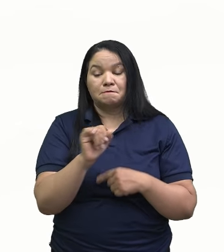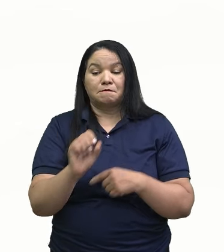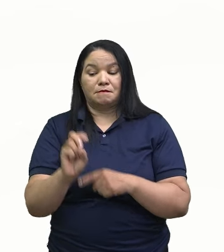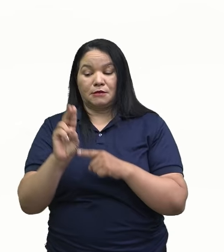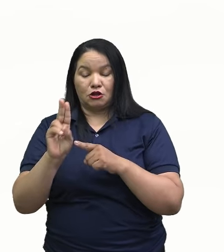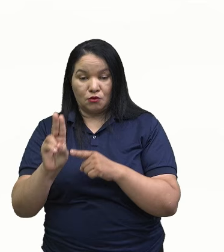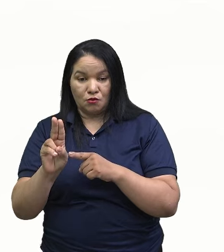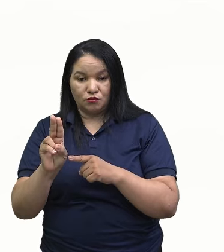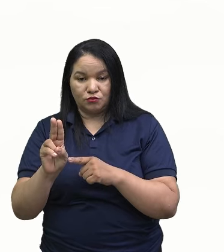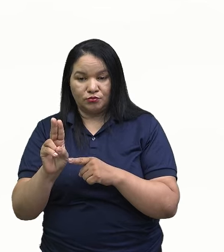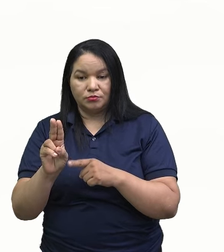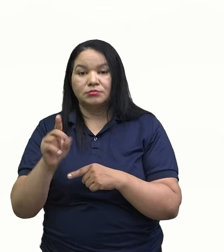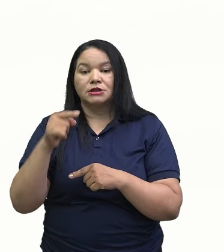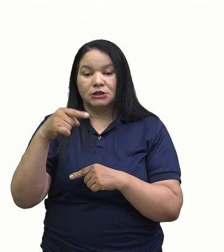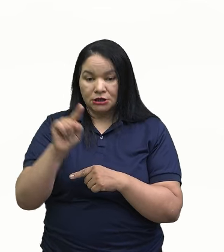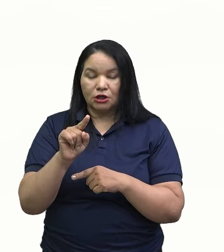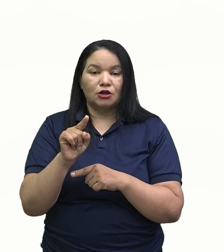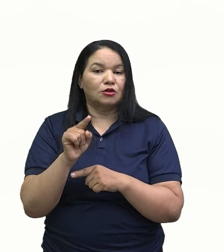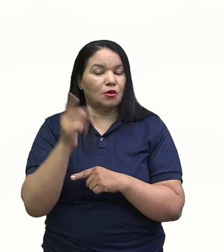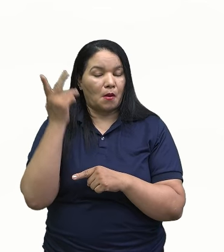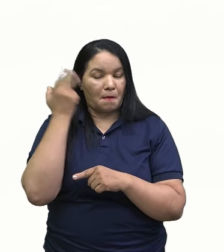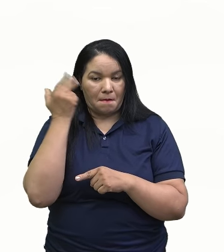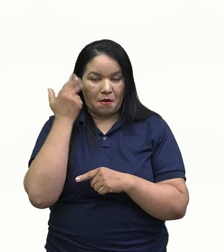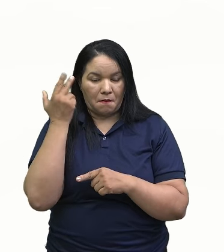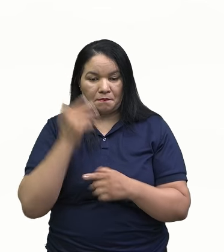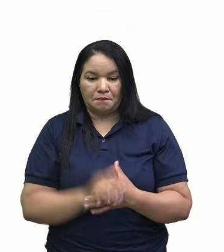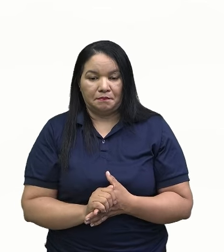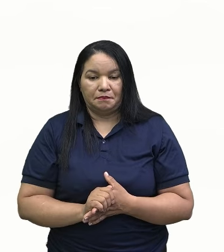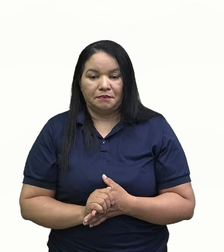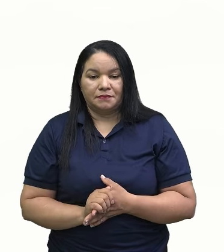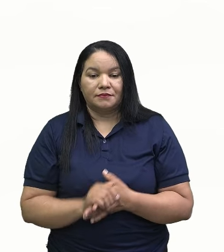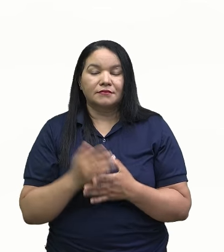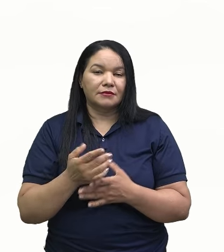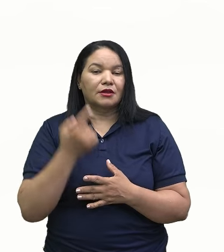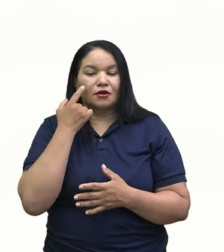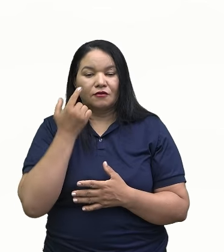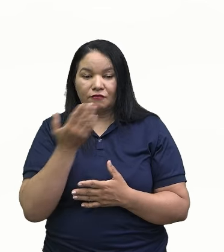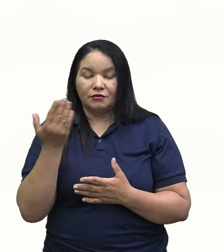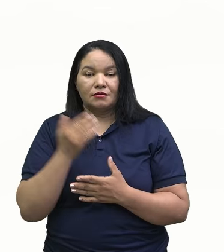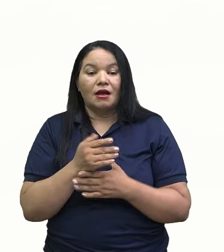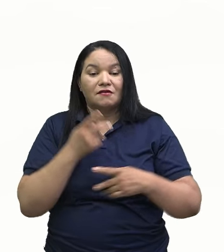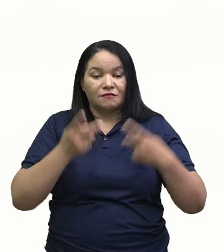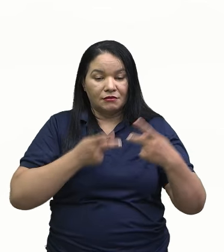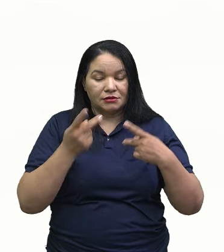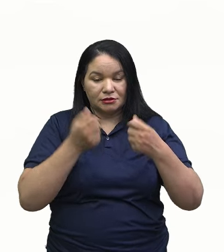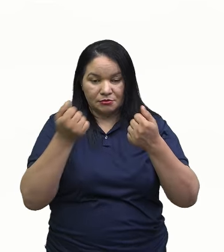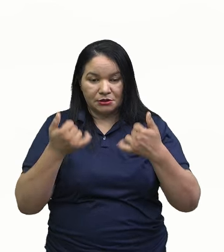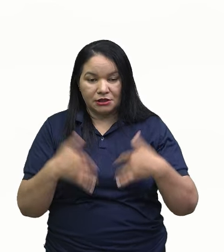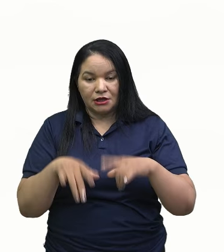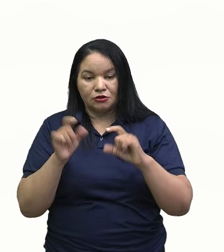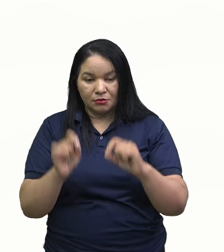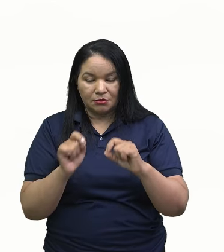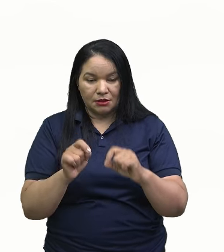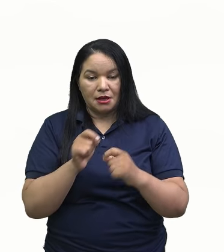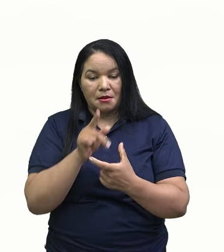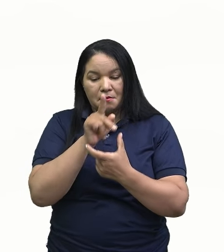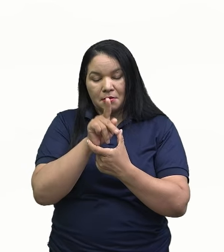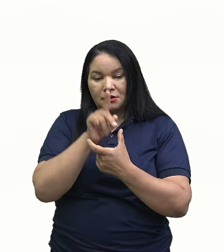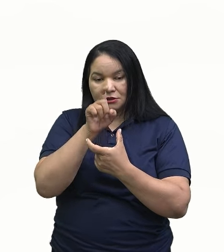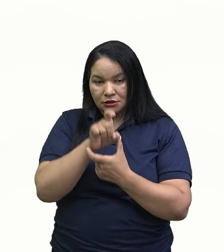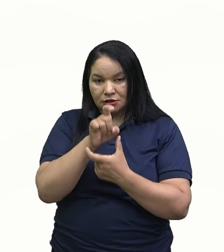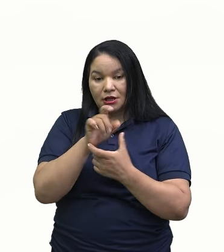são acentuados normalmente. Ainda há pouco nós falamos de paroxítona, certo? Agora estamos falando